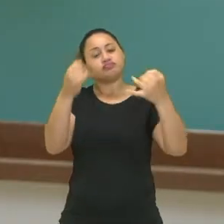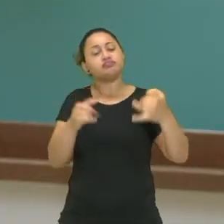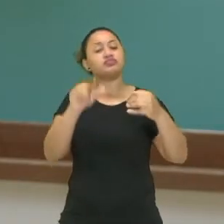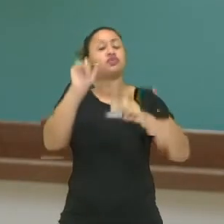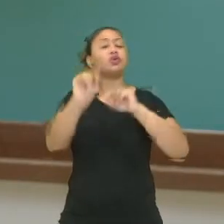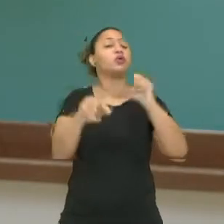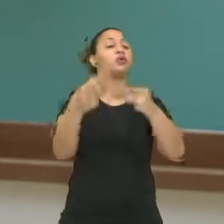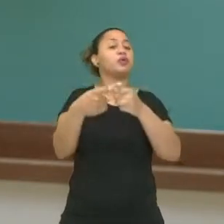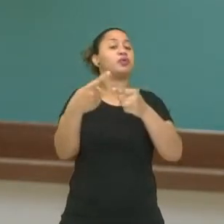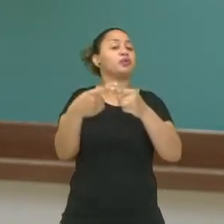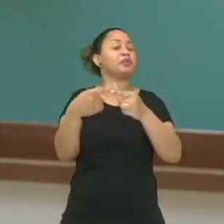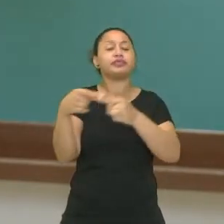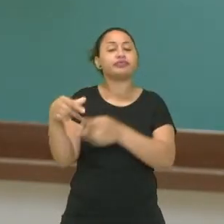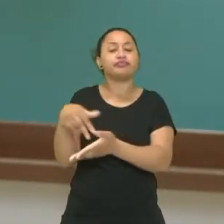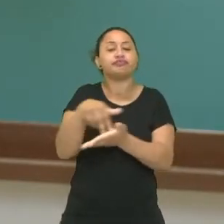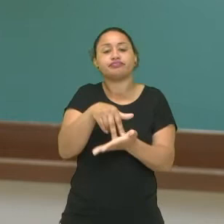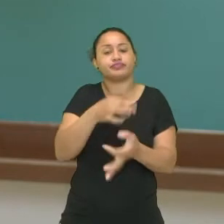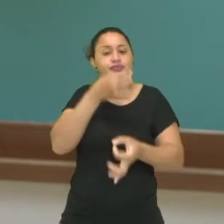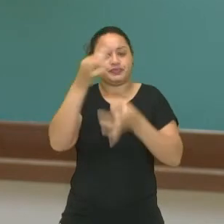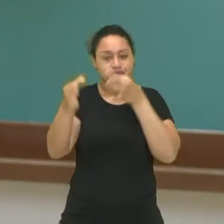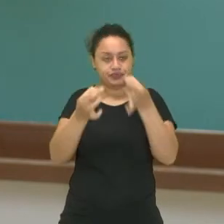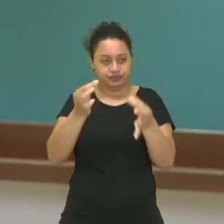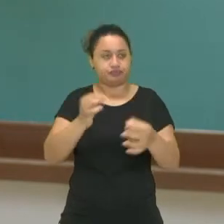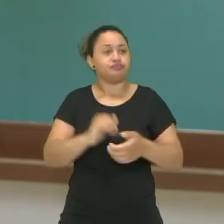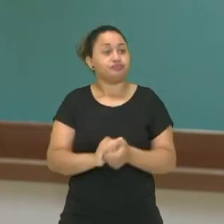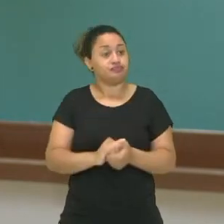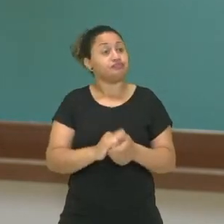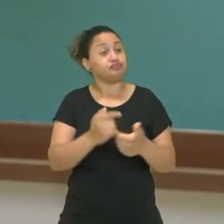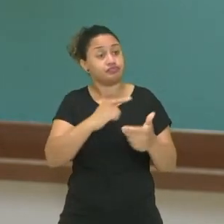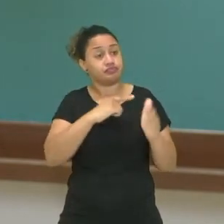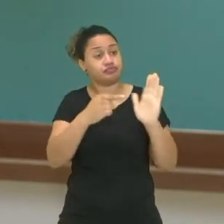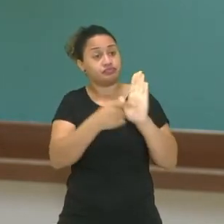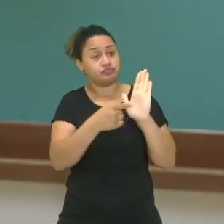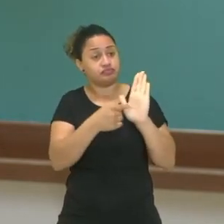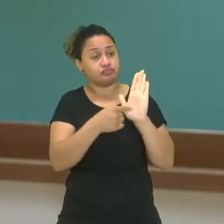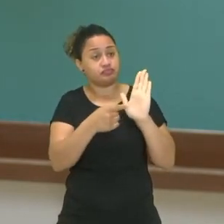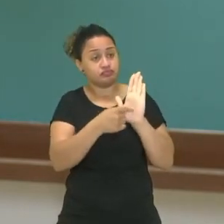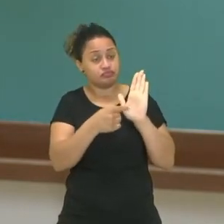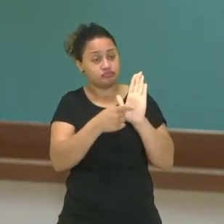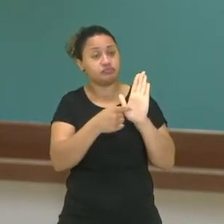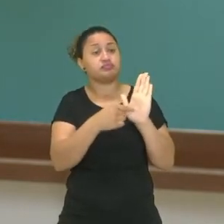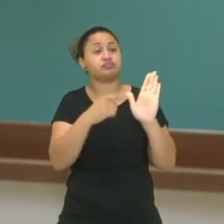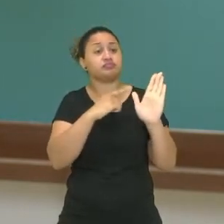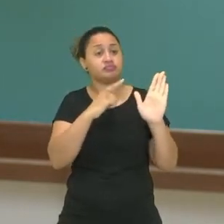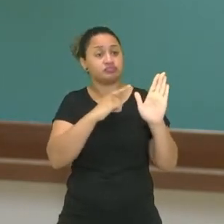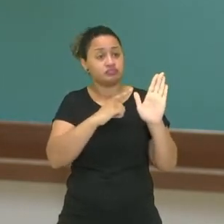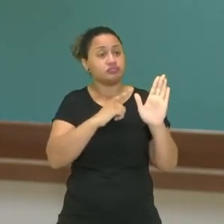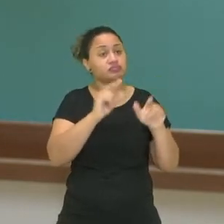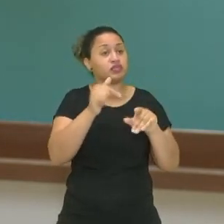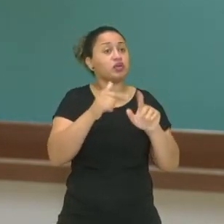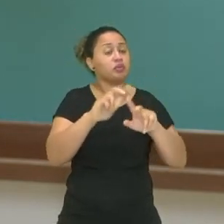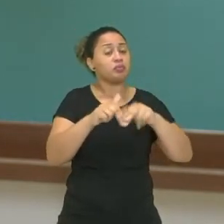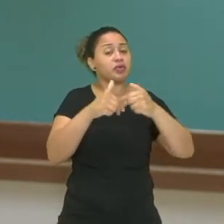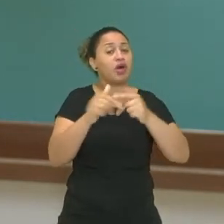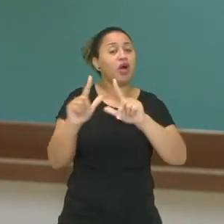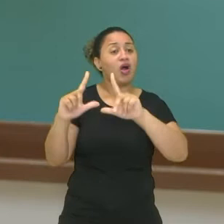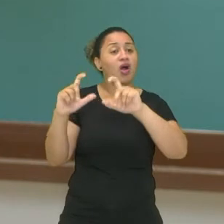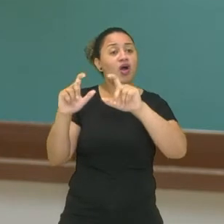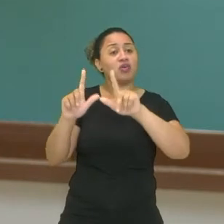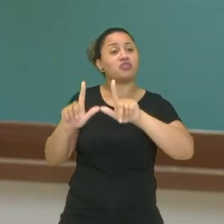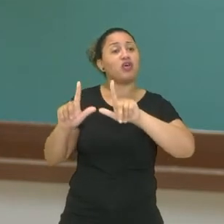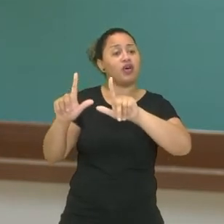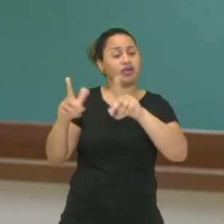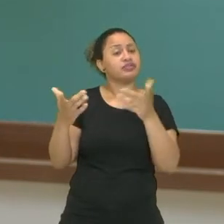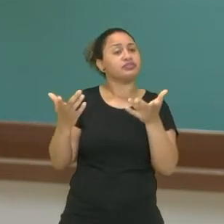seus posicionamentos, né? Então, ó, a denúncia que está ali, né, colocada no texto por causa da foto em